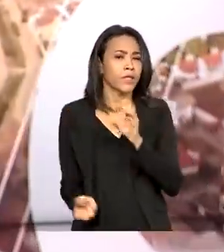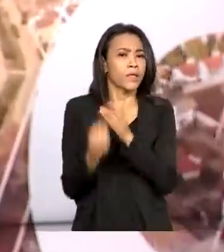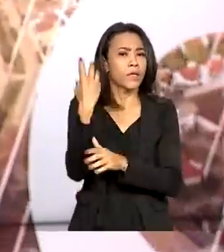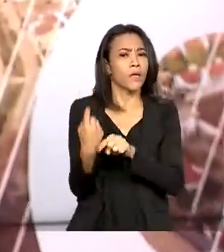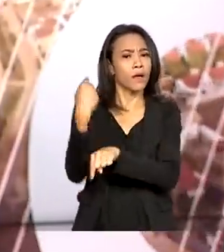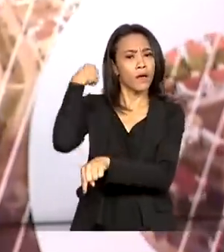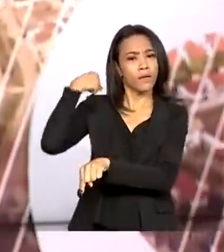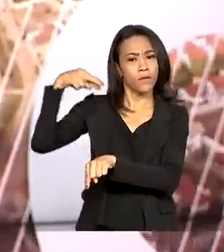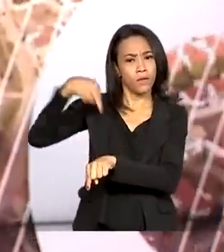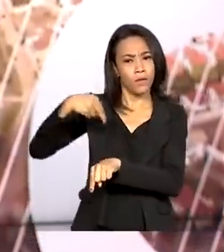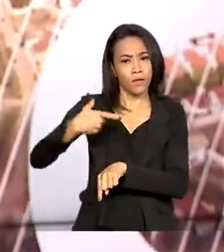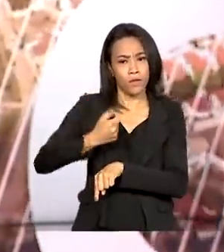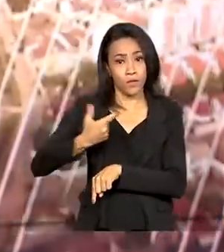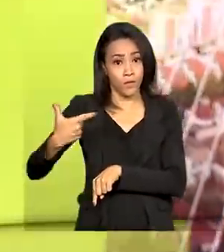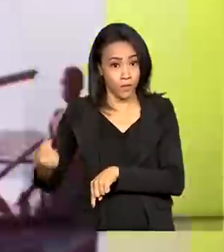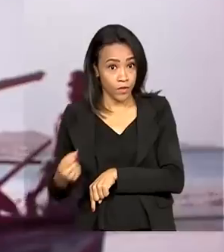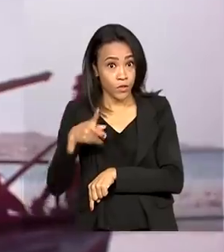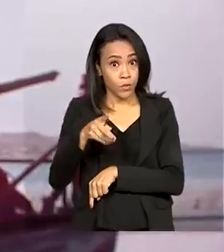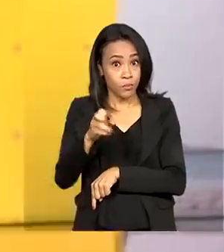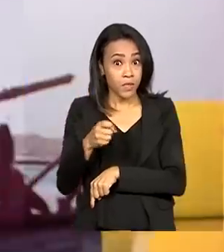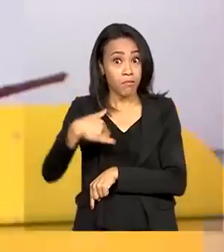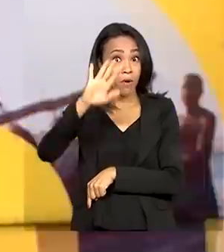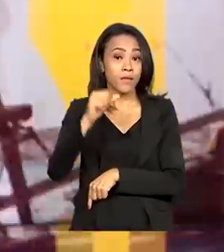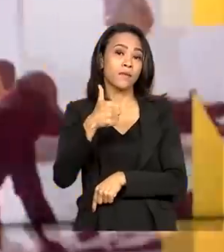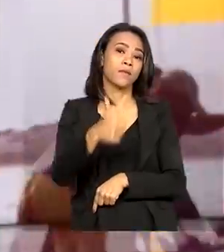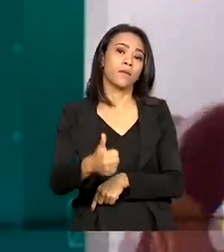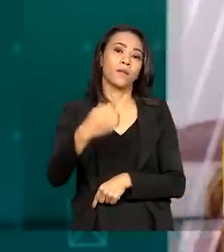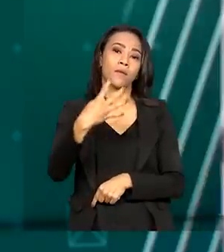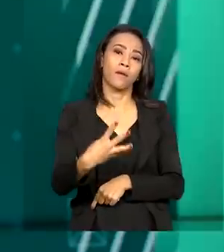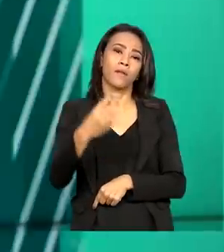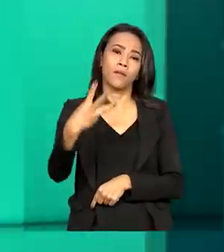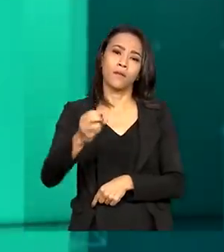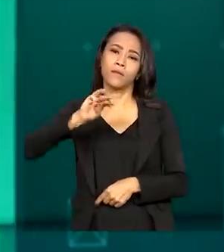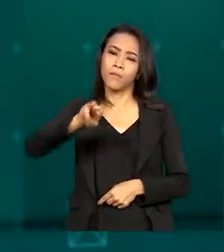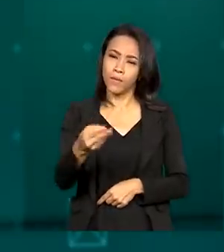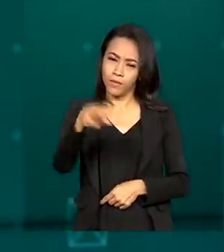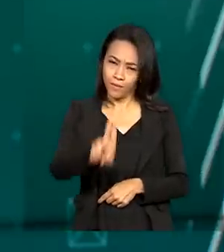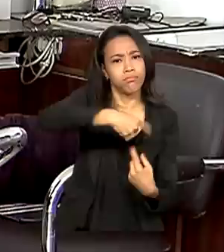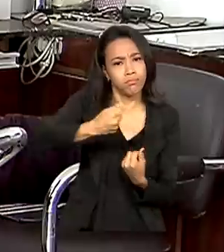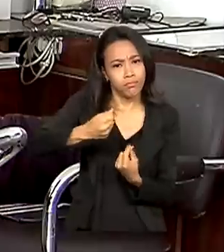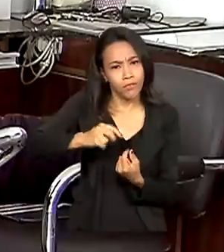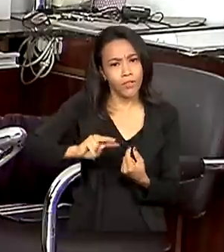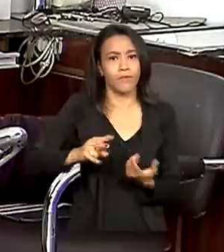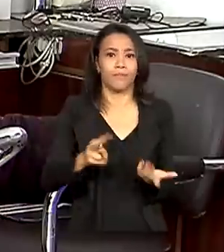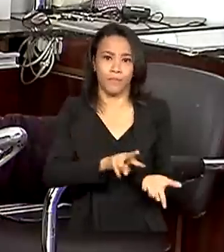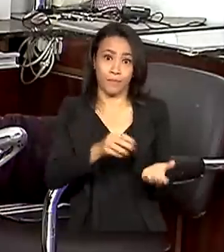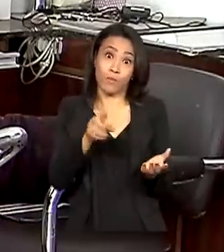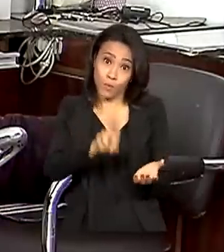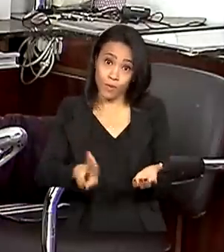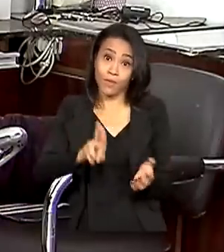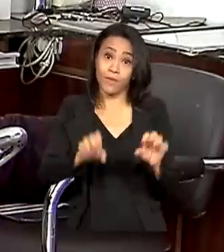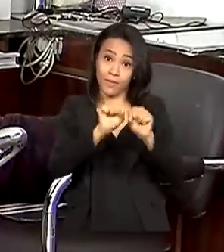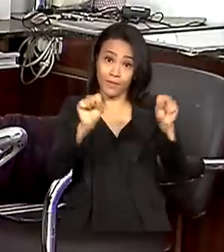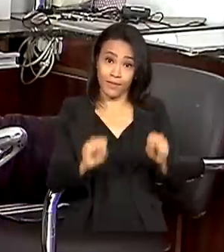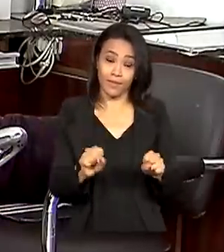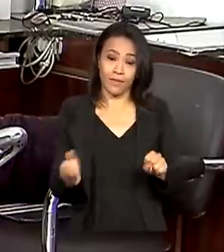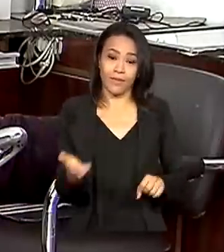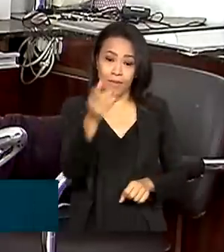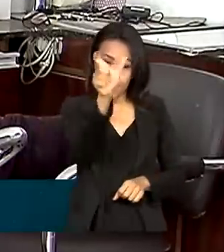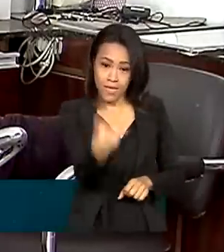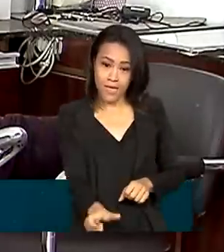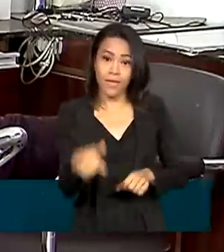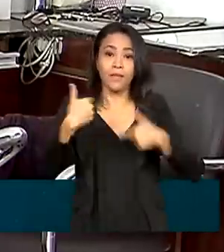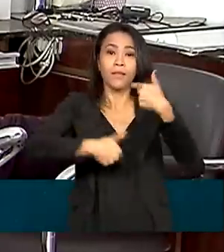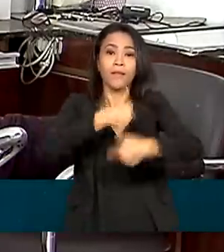de 2020 o pix tem mais de 143 milhões de usuários Edinaldo trabalha com